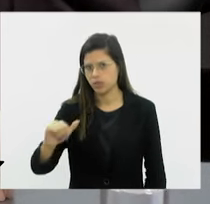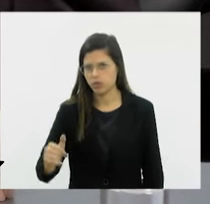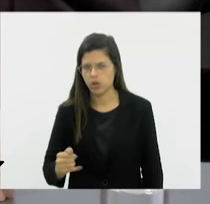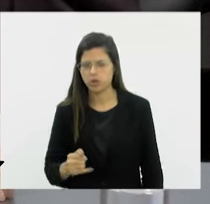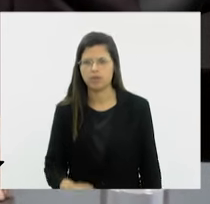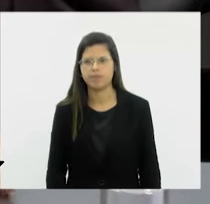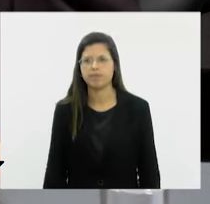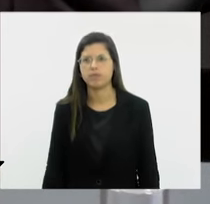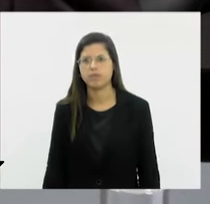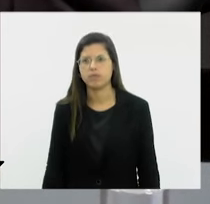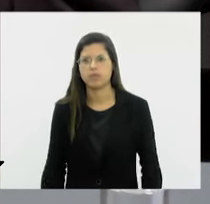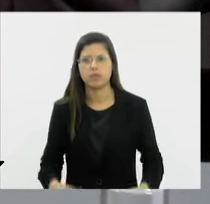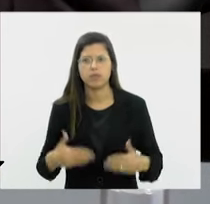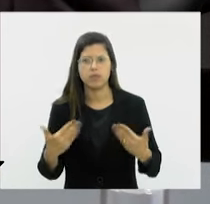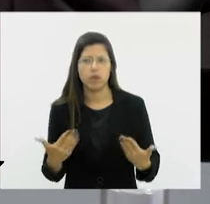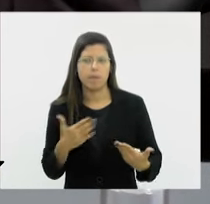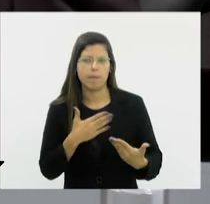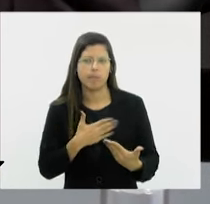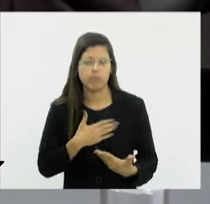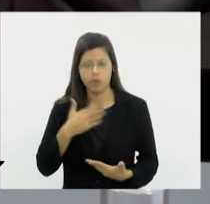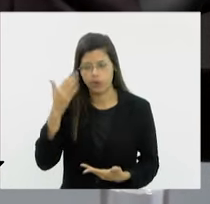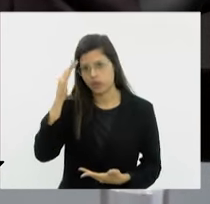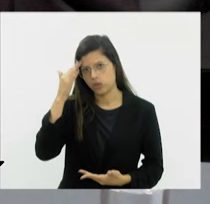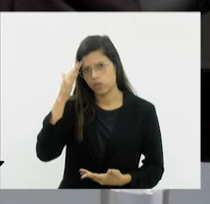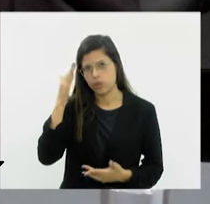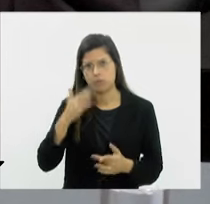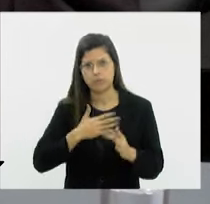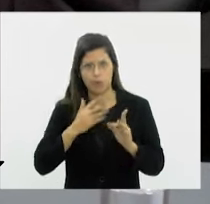Isso. Então, no meu entendimento,